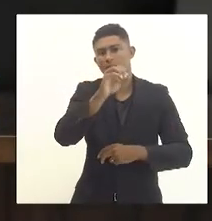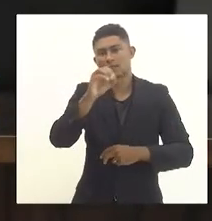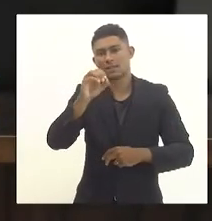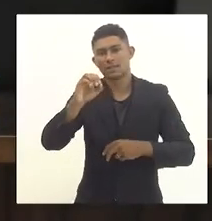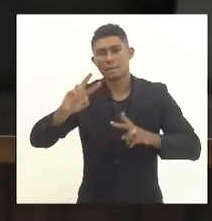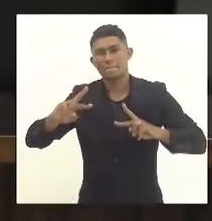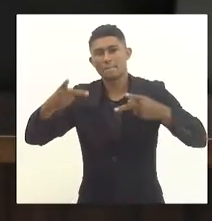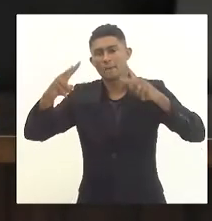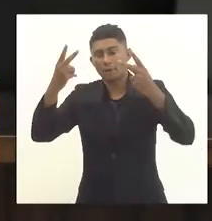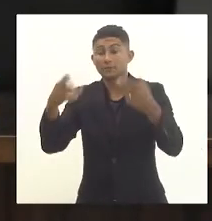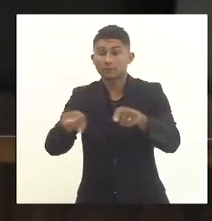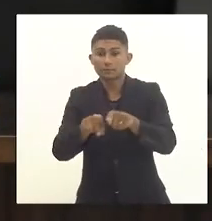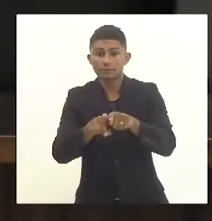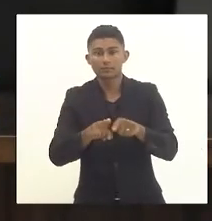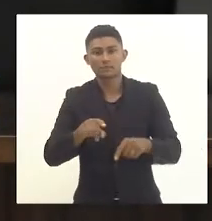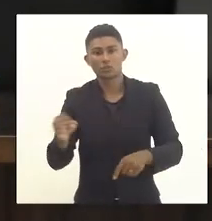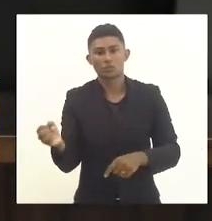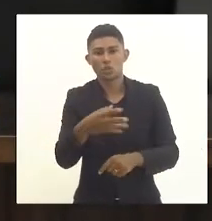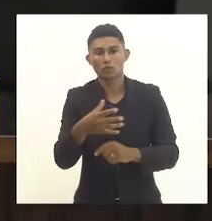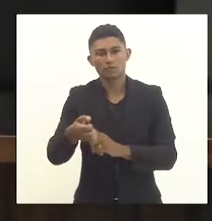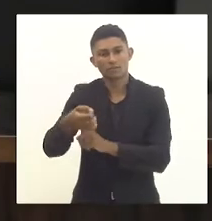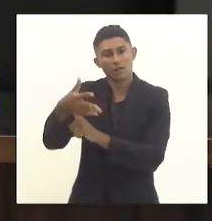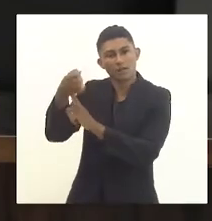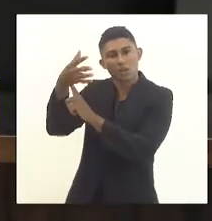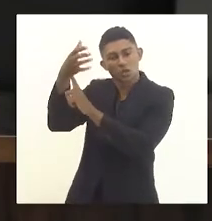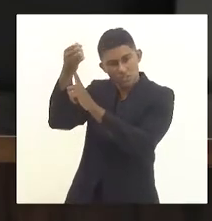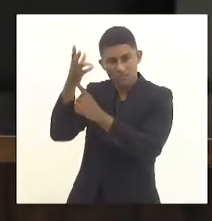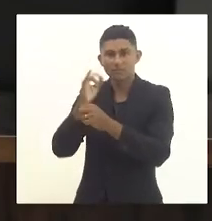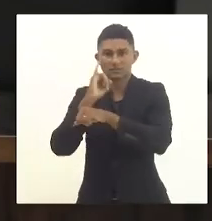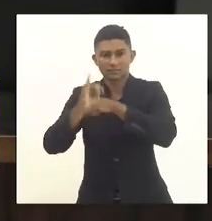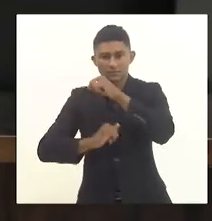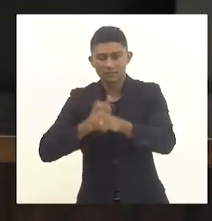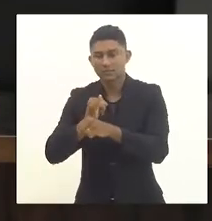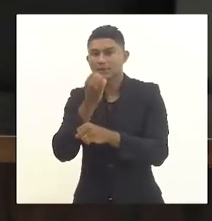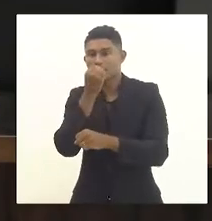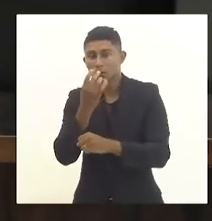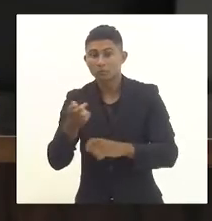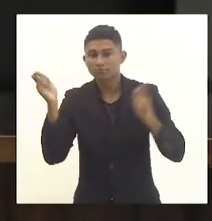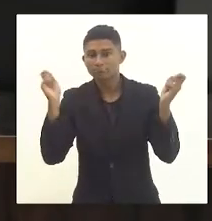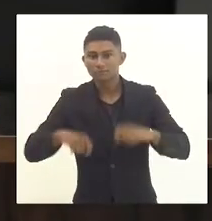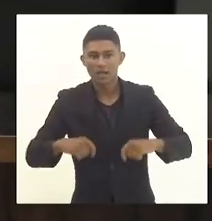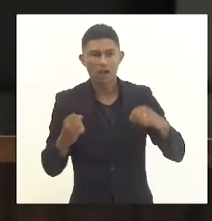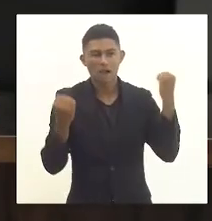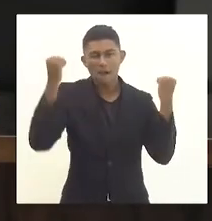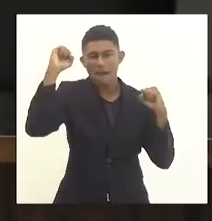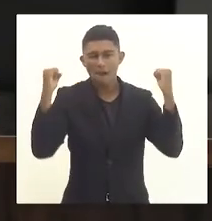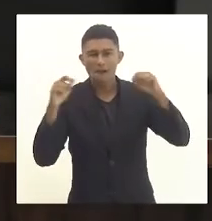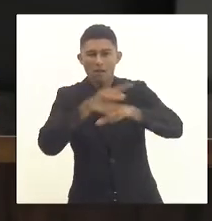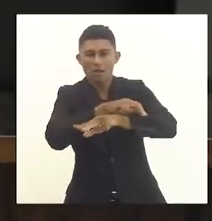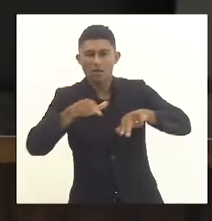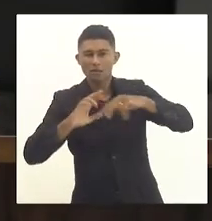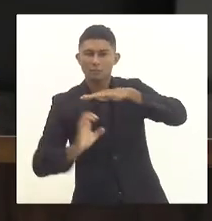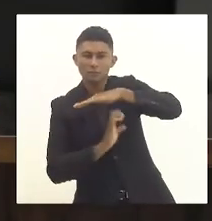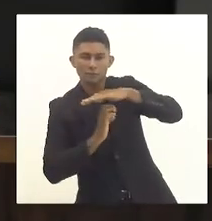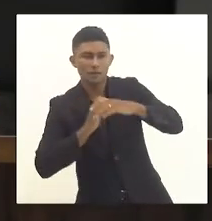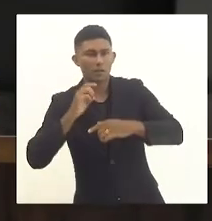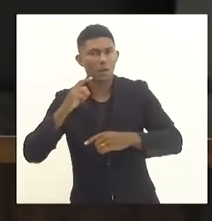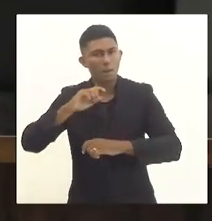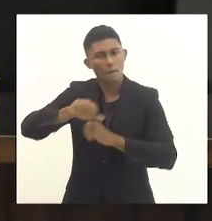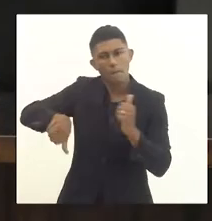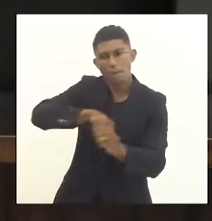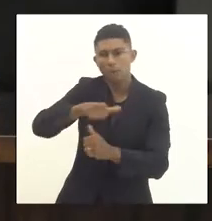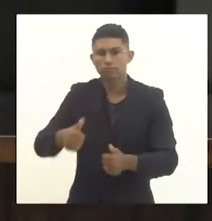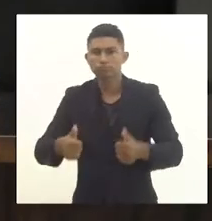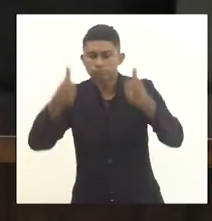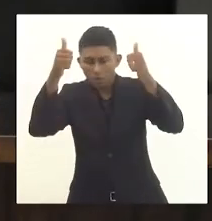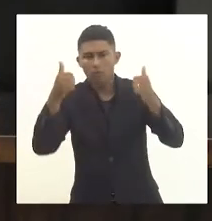de tecnologia móvel pode revolucionar a indústria e a gestão pública, ampliando o acesso aos serviços